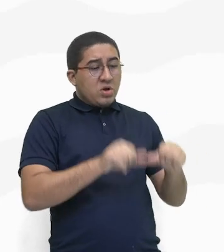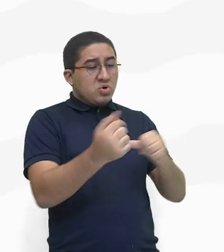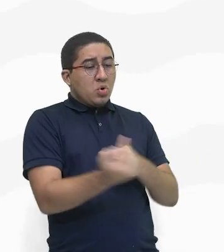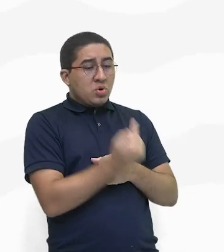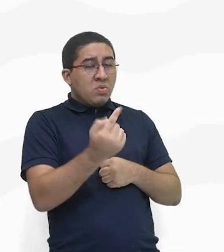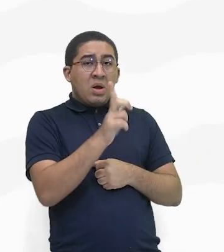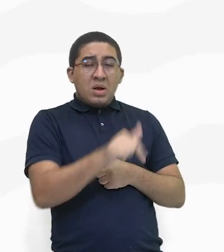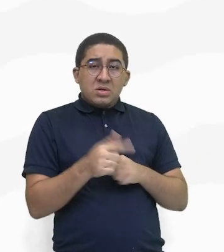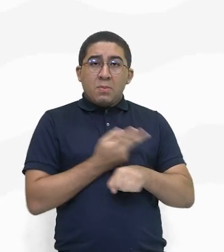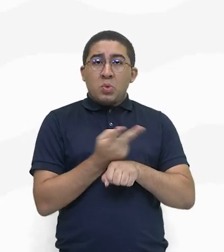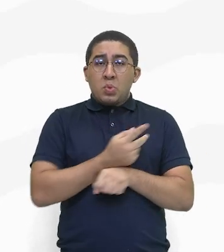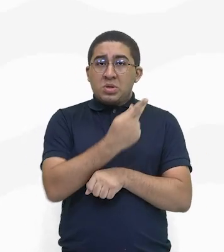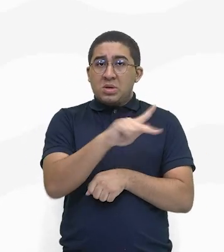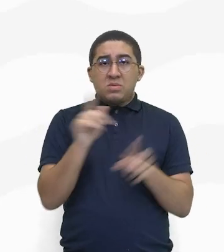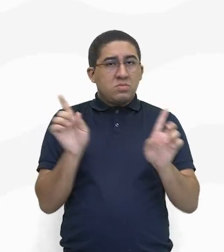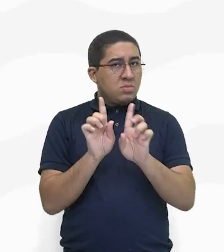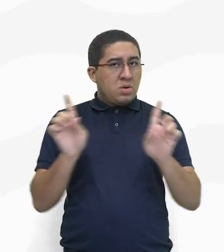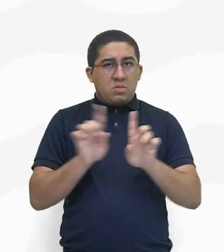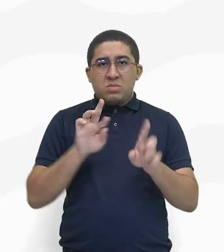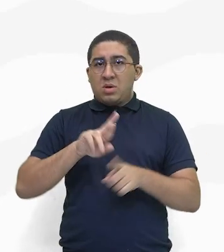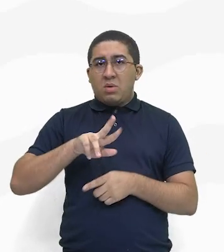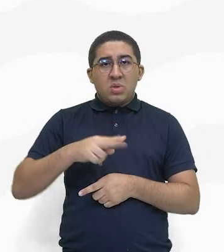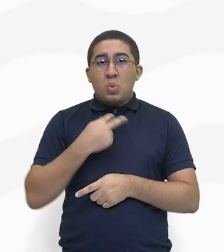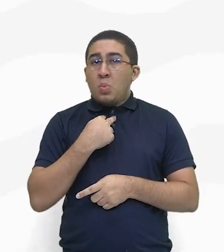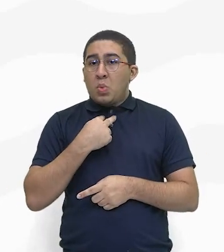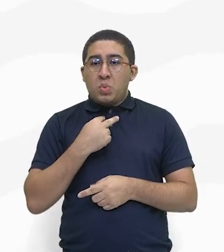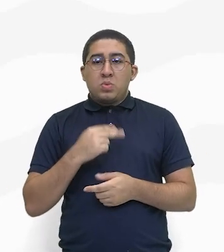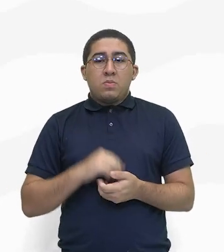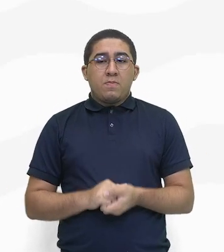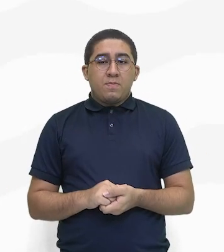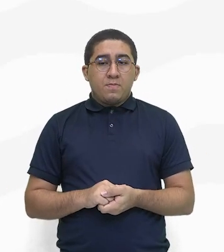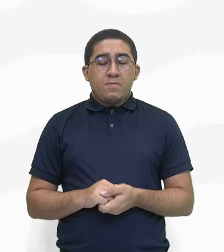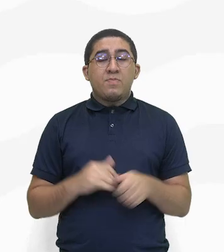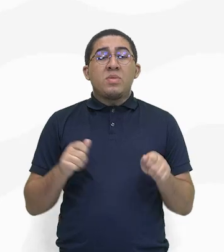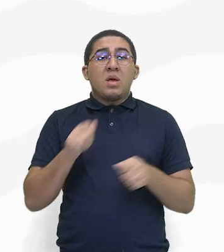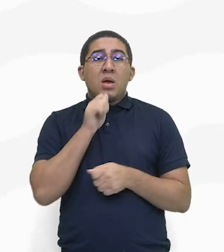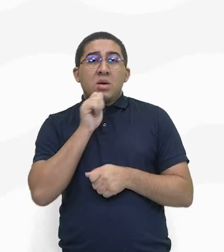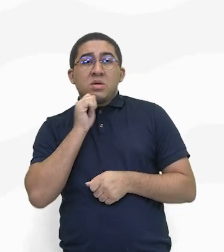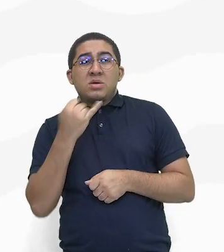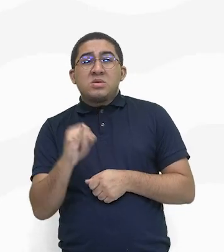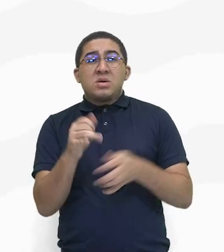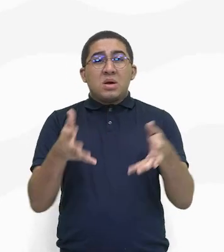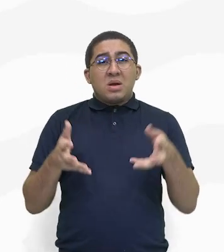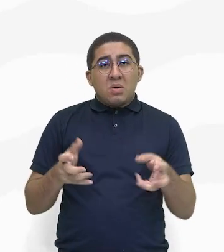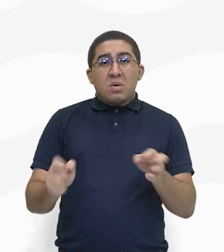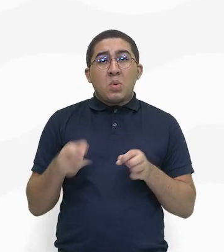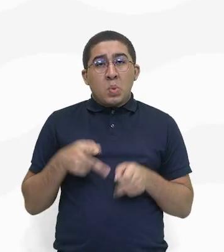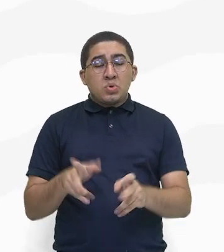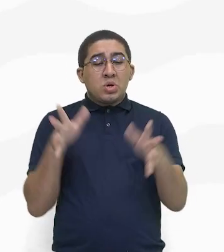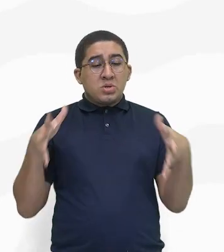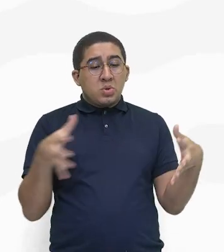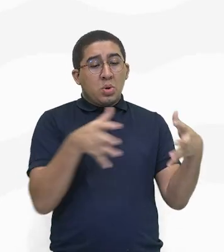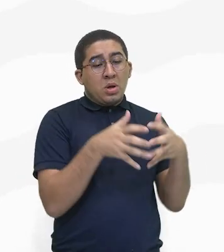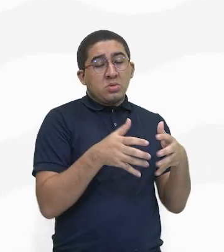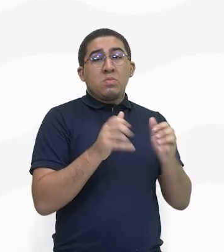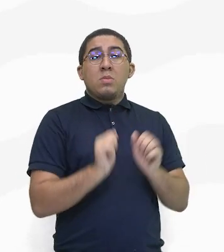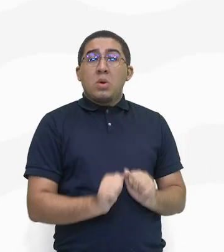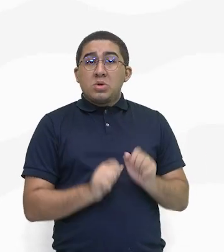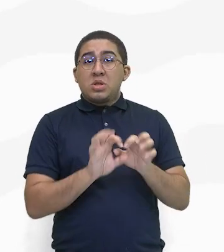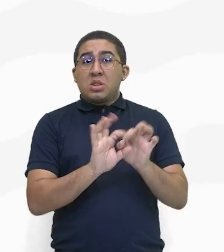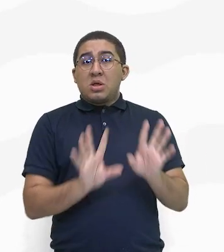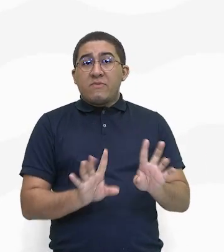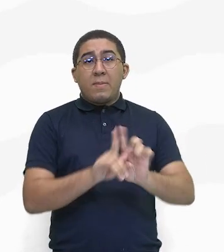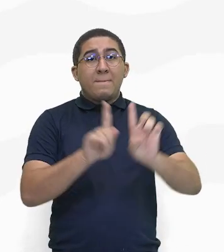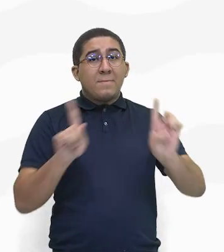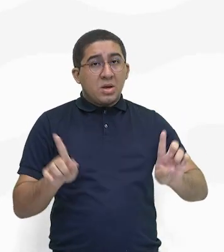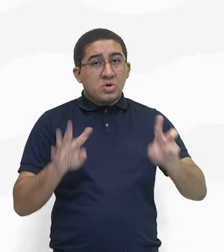busca da militância indígena? Não, não pode ser essa. E mesmo se quisessem se manter isolados, eles poderiam. Mas isso